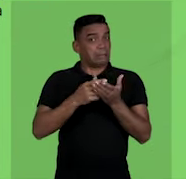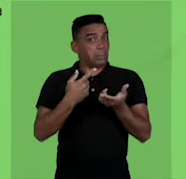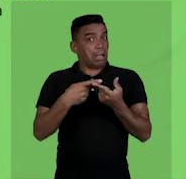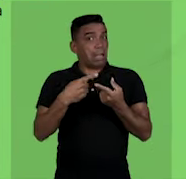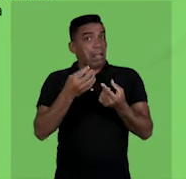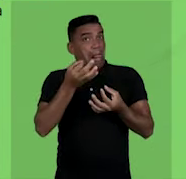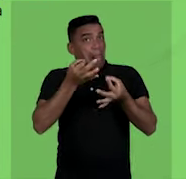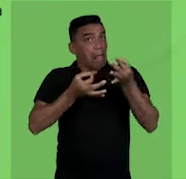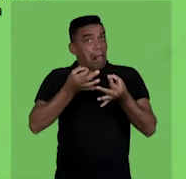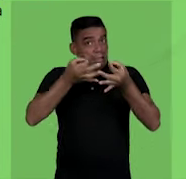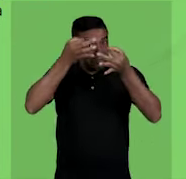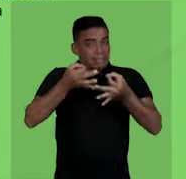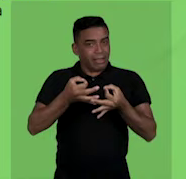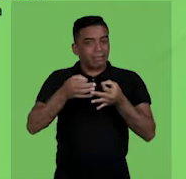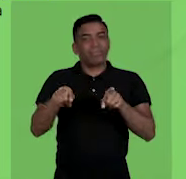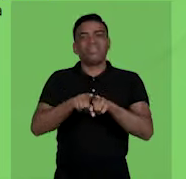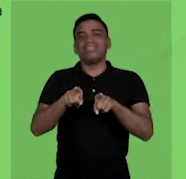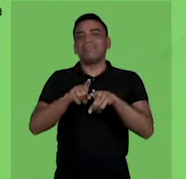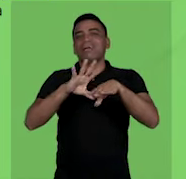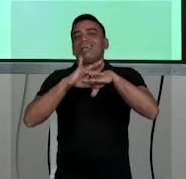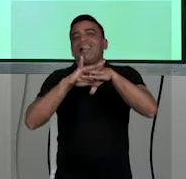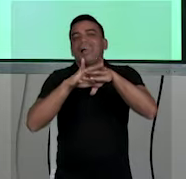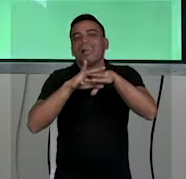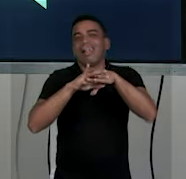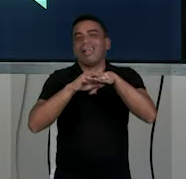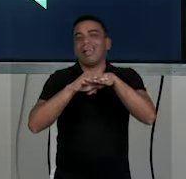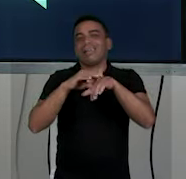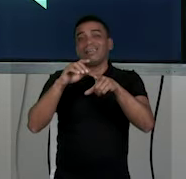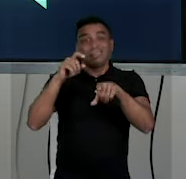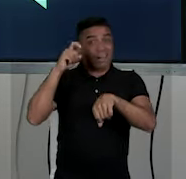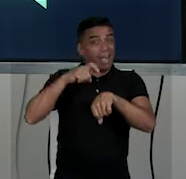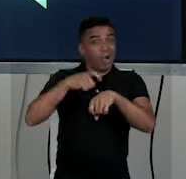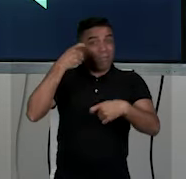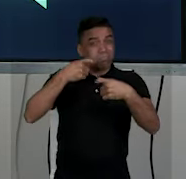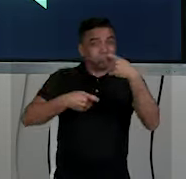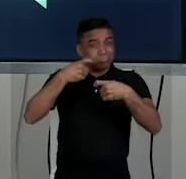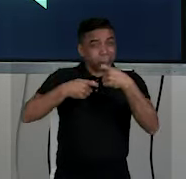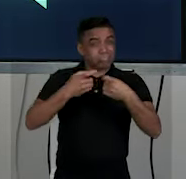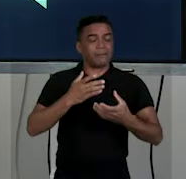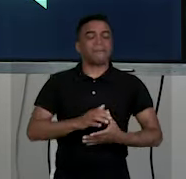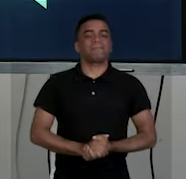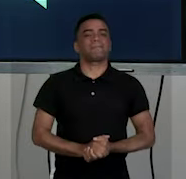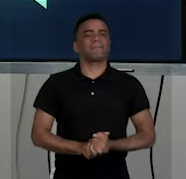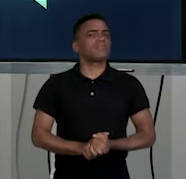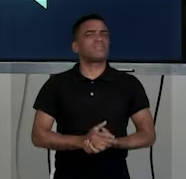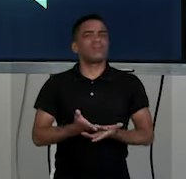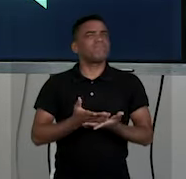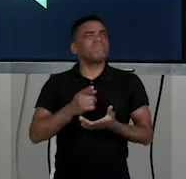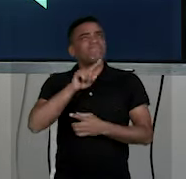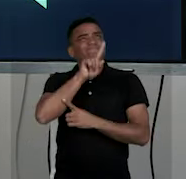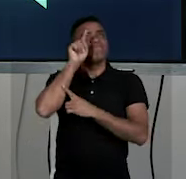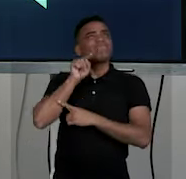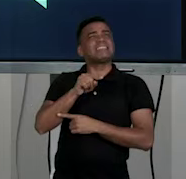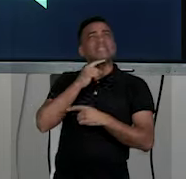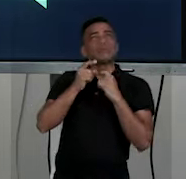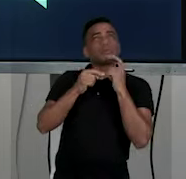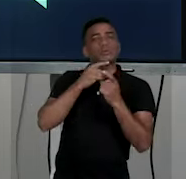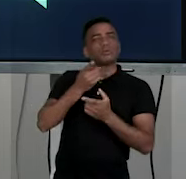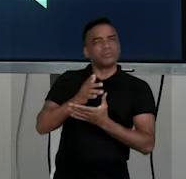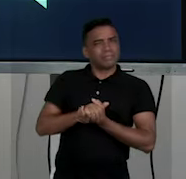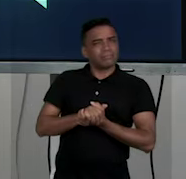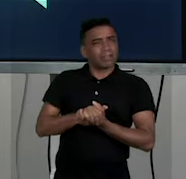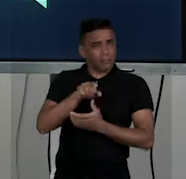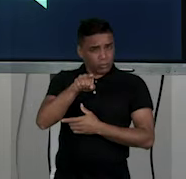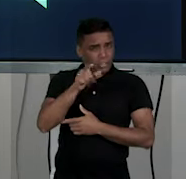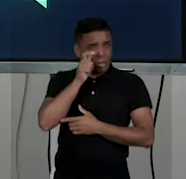de infecções sexualmente transmissíveis. Então vamos começar com um questionamento. Você já